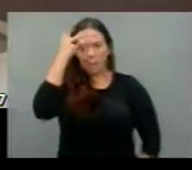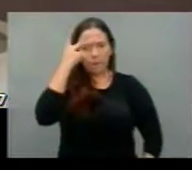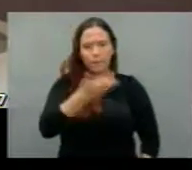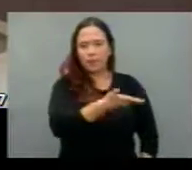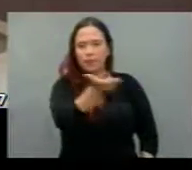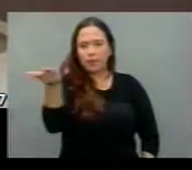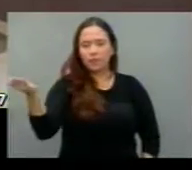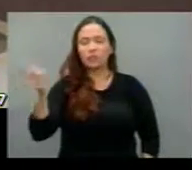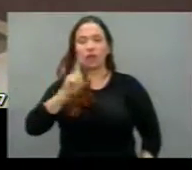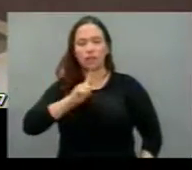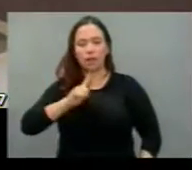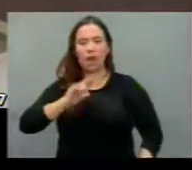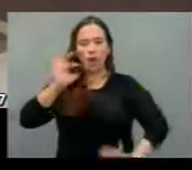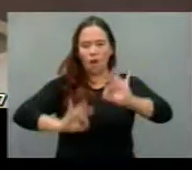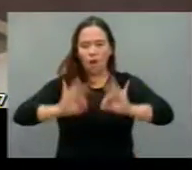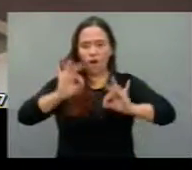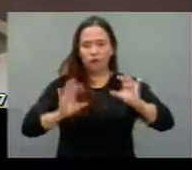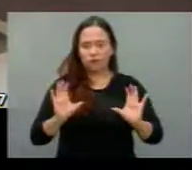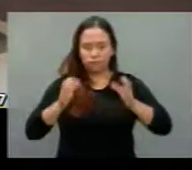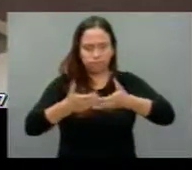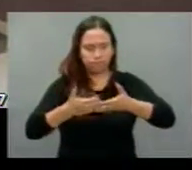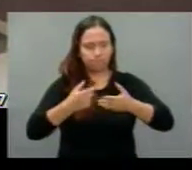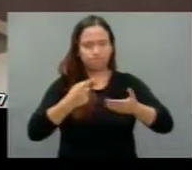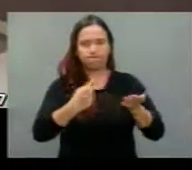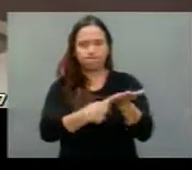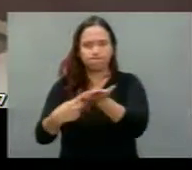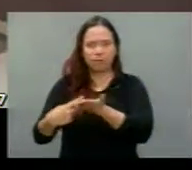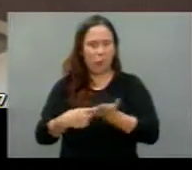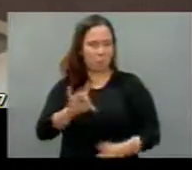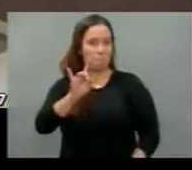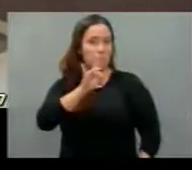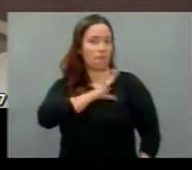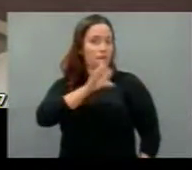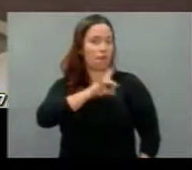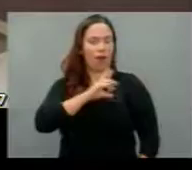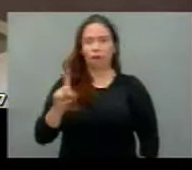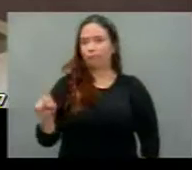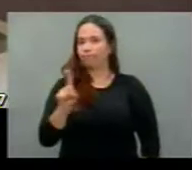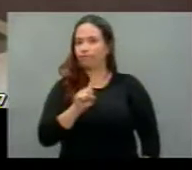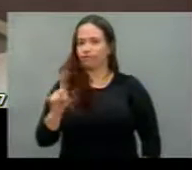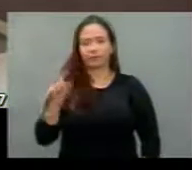está organizado na frente Povo Sem Medo, o povo não pode ter medo. Eu vou ampliar o tempo de Vossa Excelência.